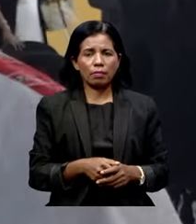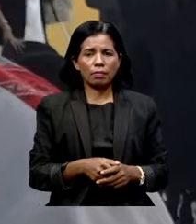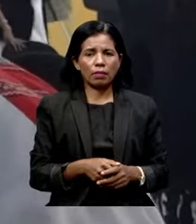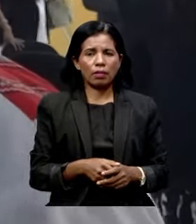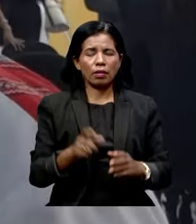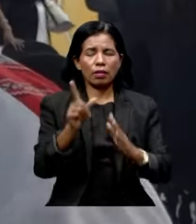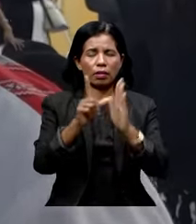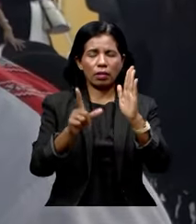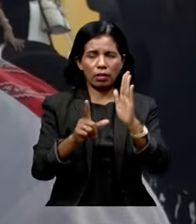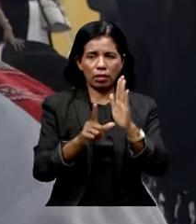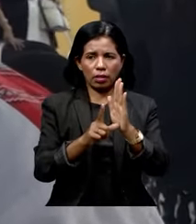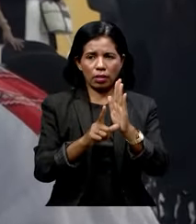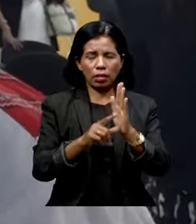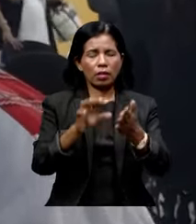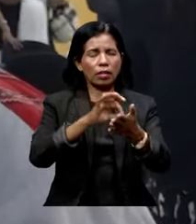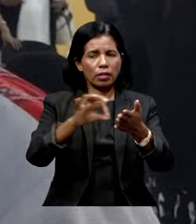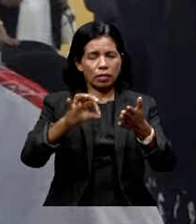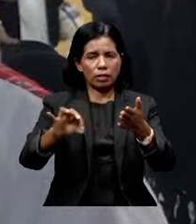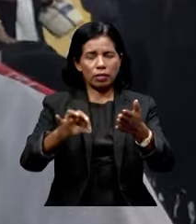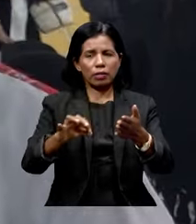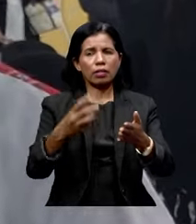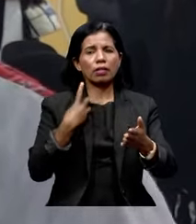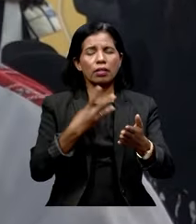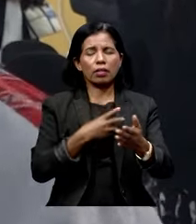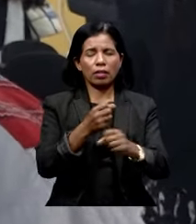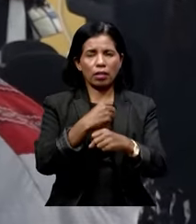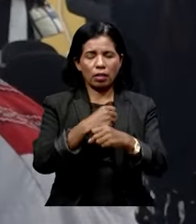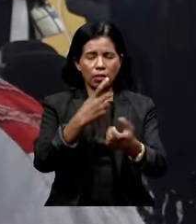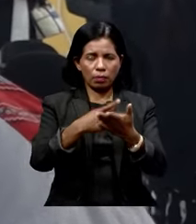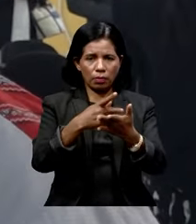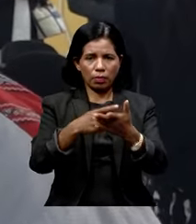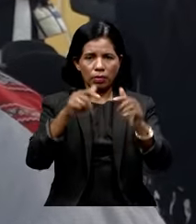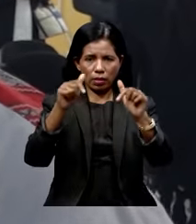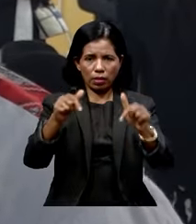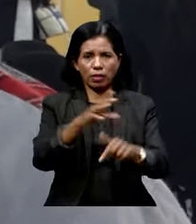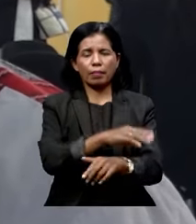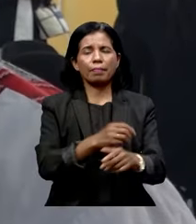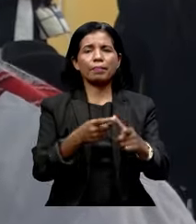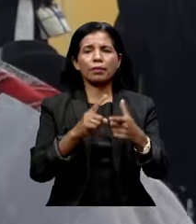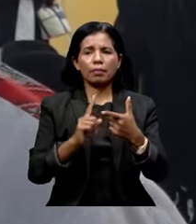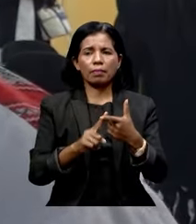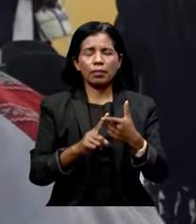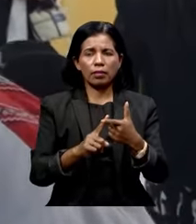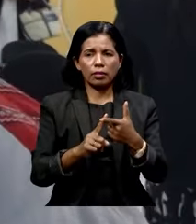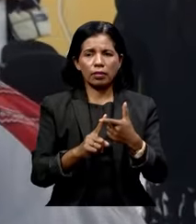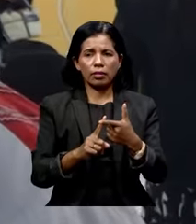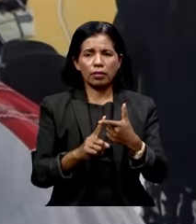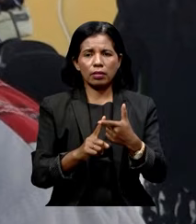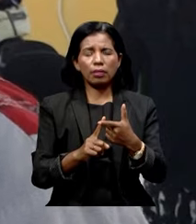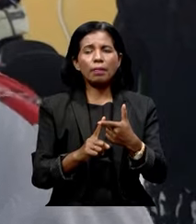lei kodiko registro civil, kita halo proposta idane, kita halo na sumisang, se halo